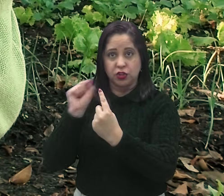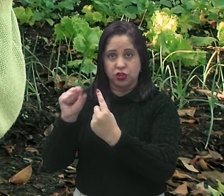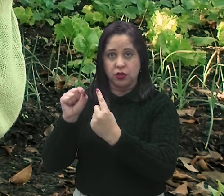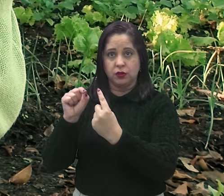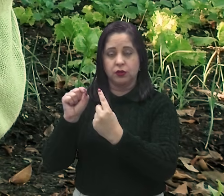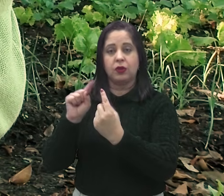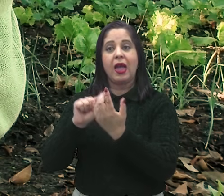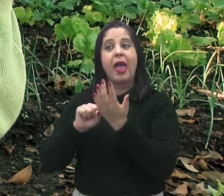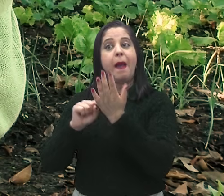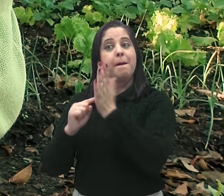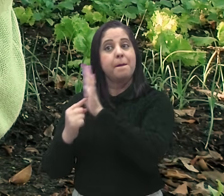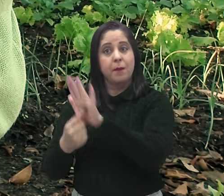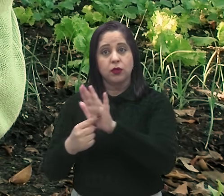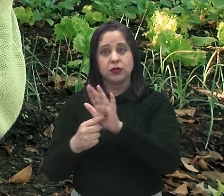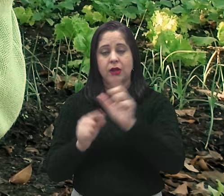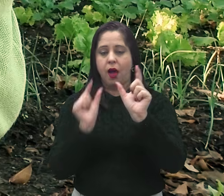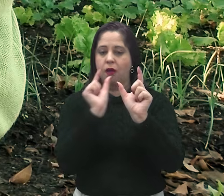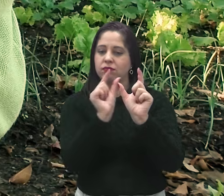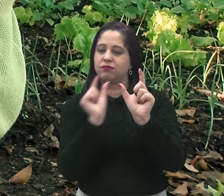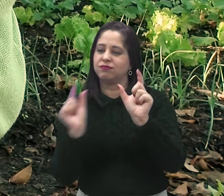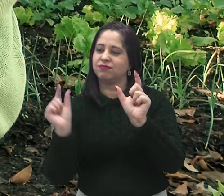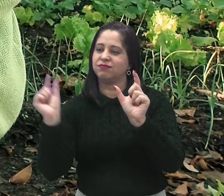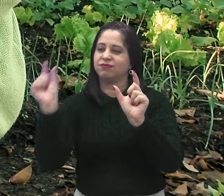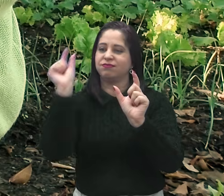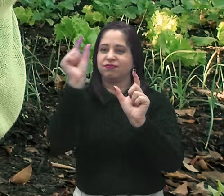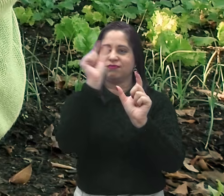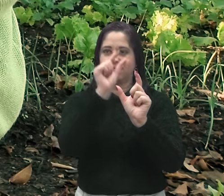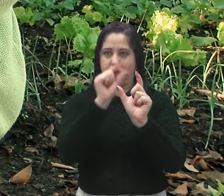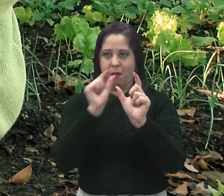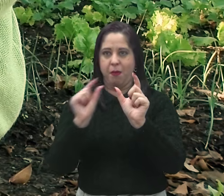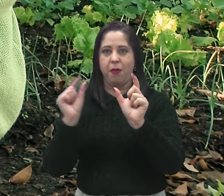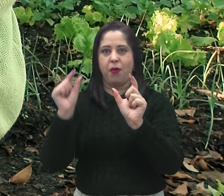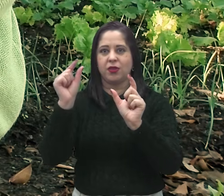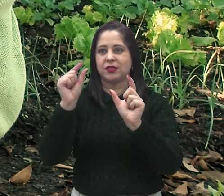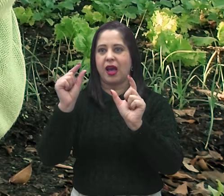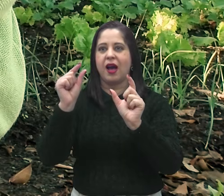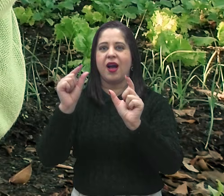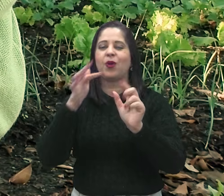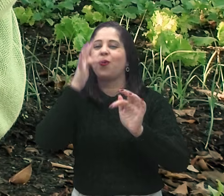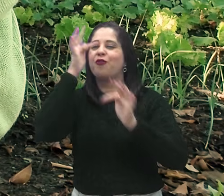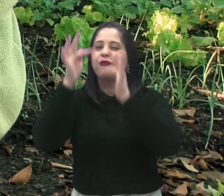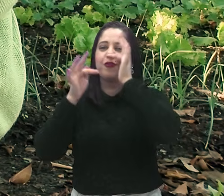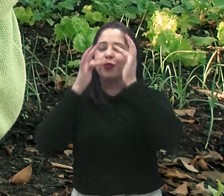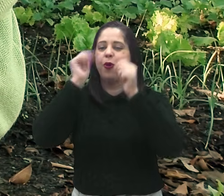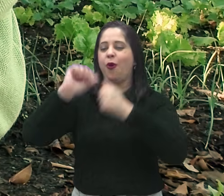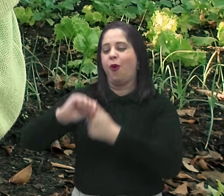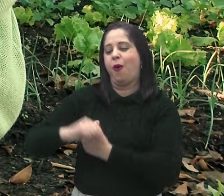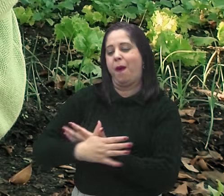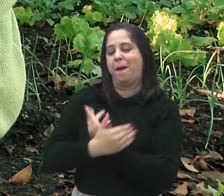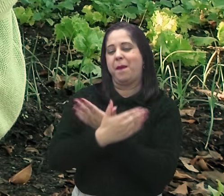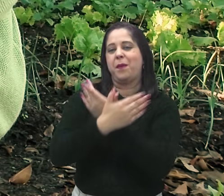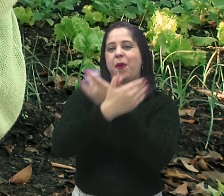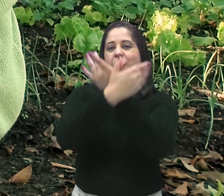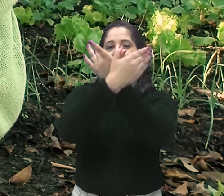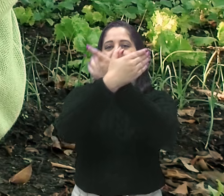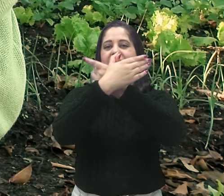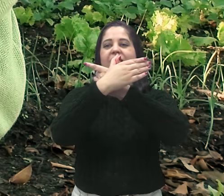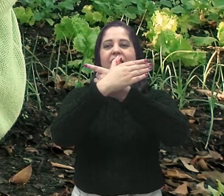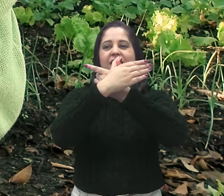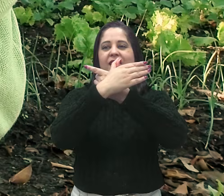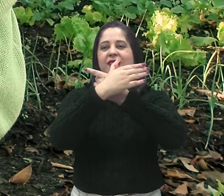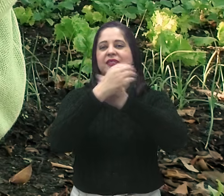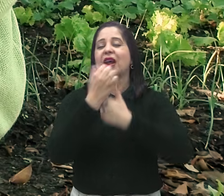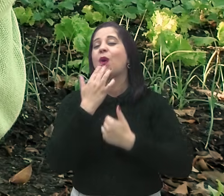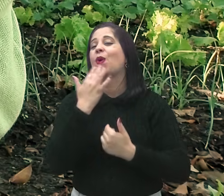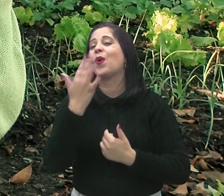para o núcleo e espalhar mesmo flores, borboletas e todo o colorido que o mosaico traz, porque se